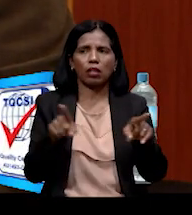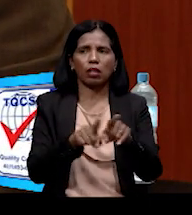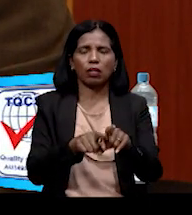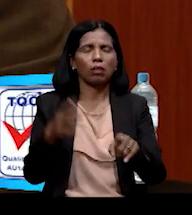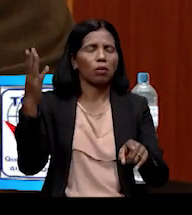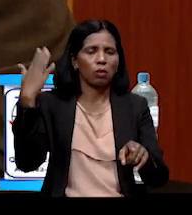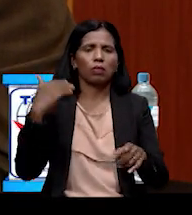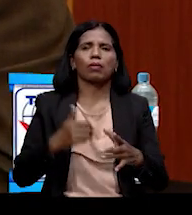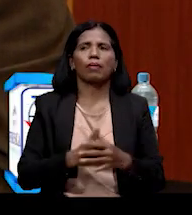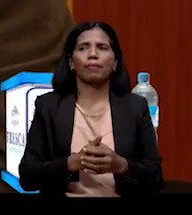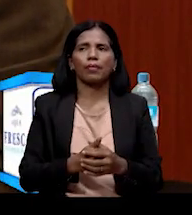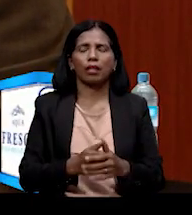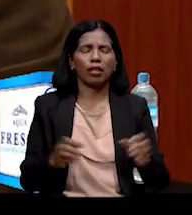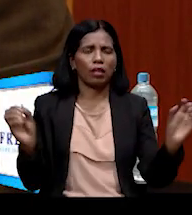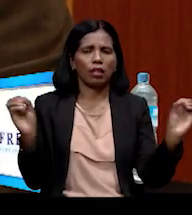dukne quase la para